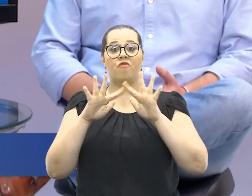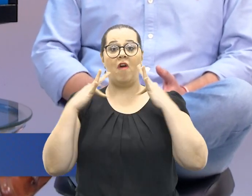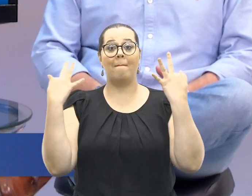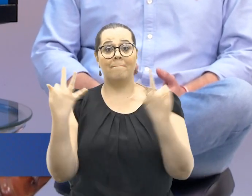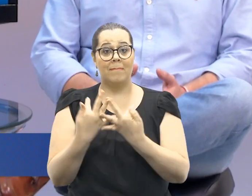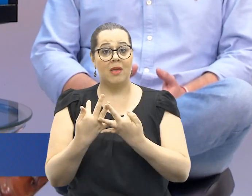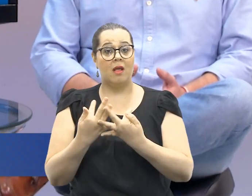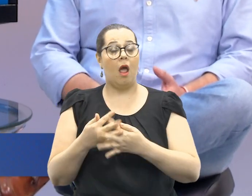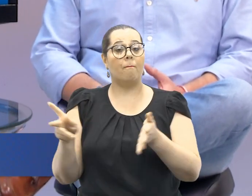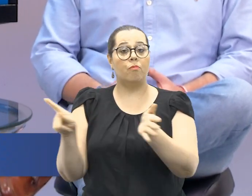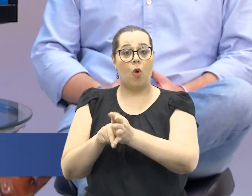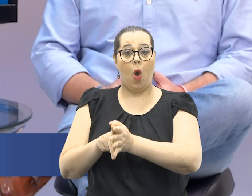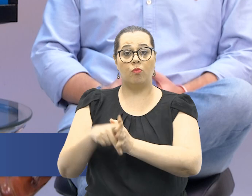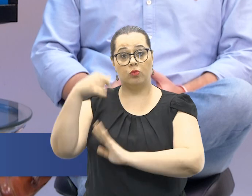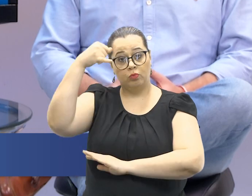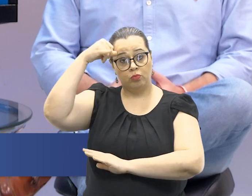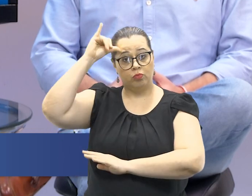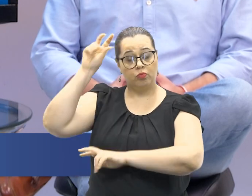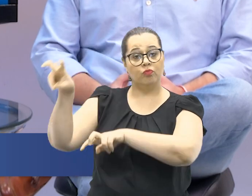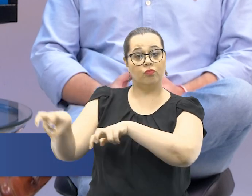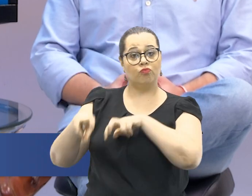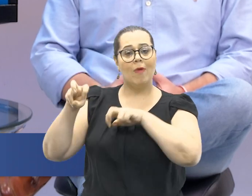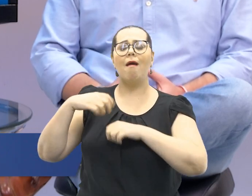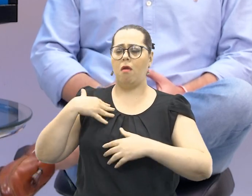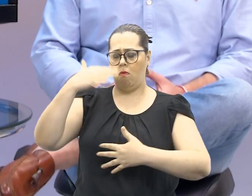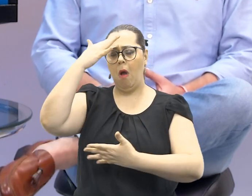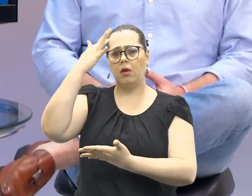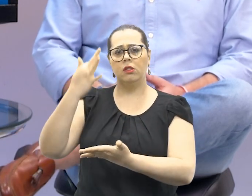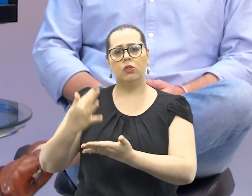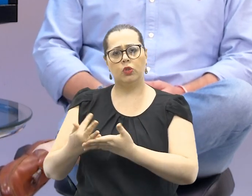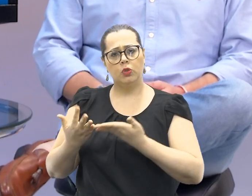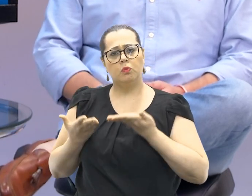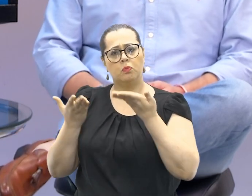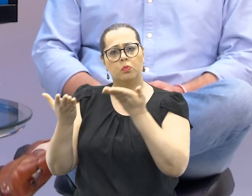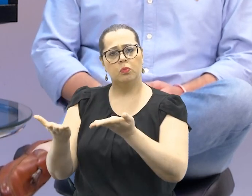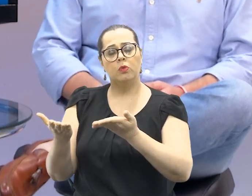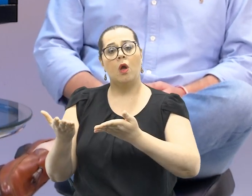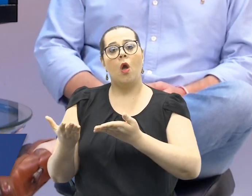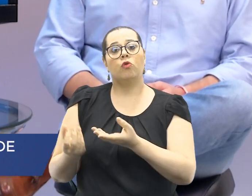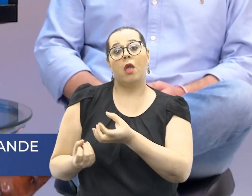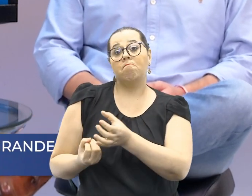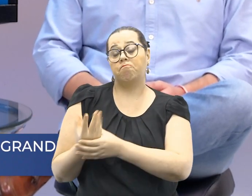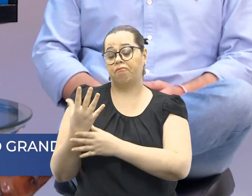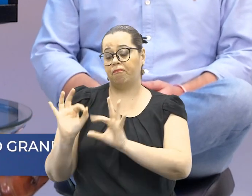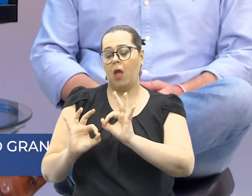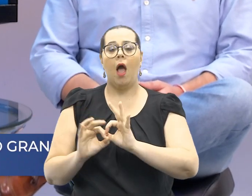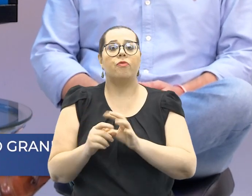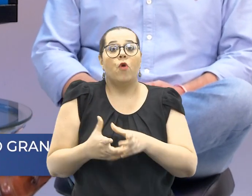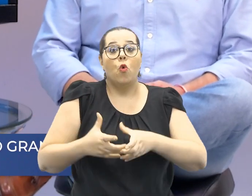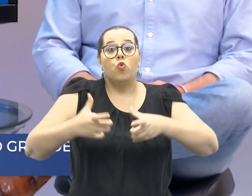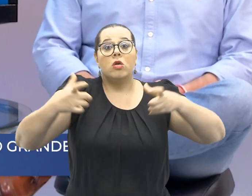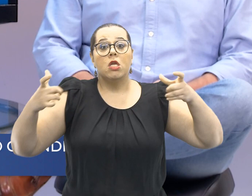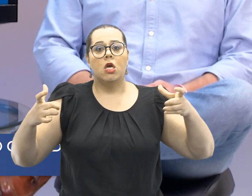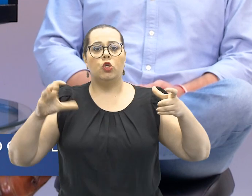uma pessoa que acredita no setor produtivo do agronegócio, e desde o grande ao pequeno, então a